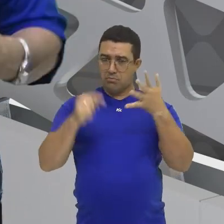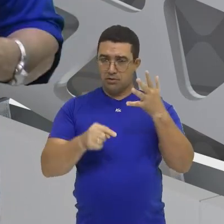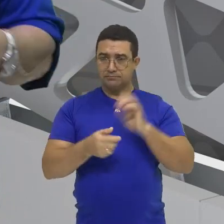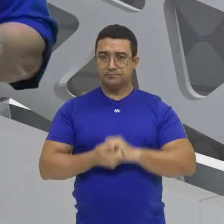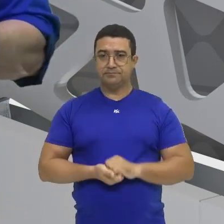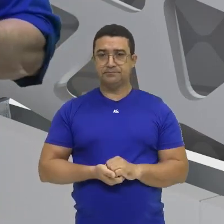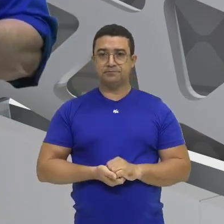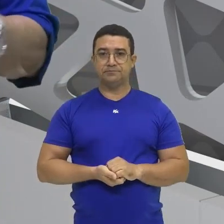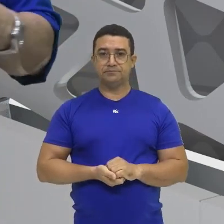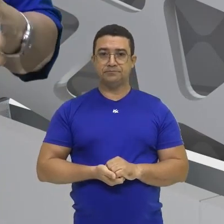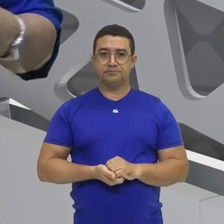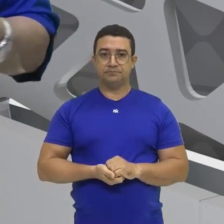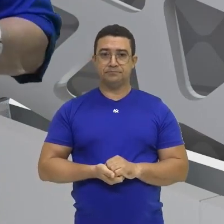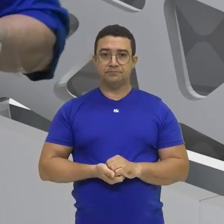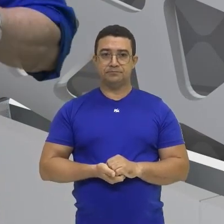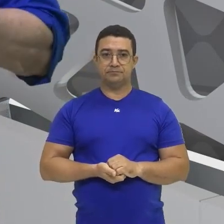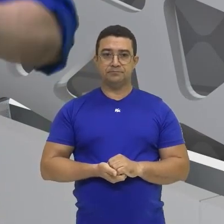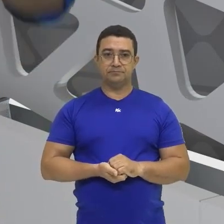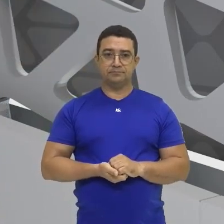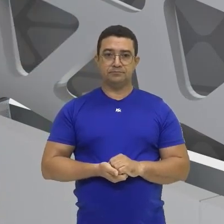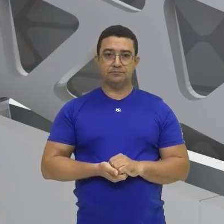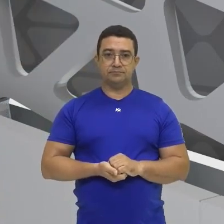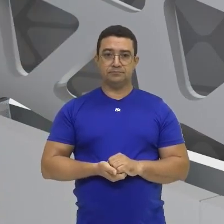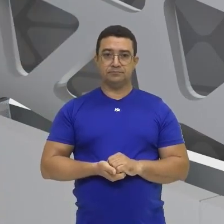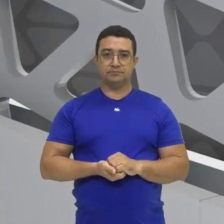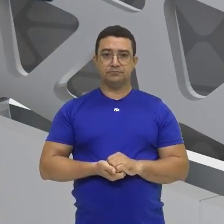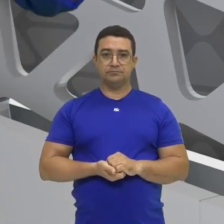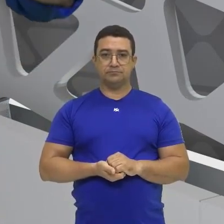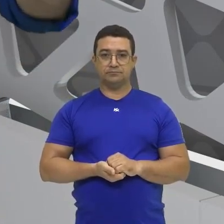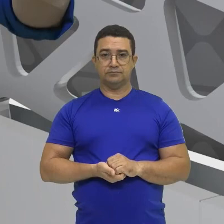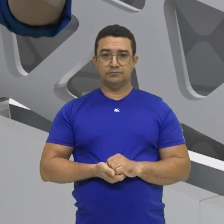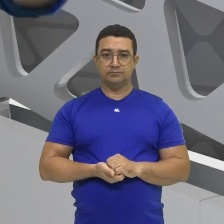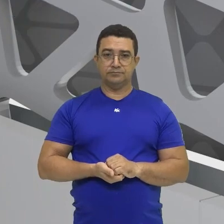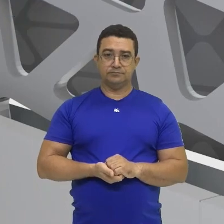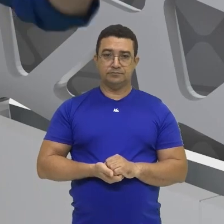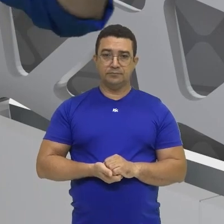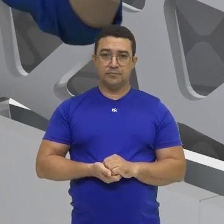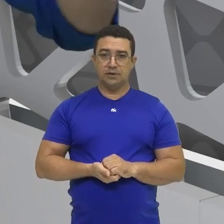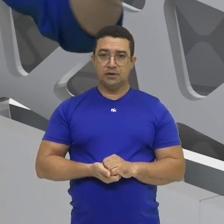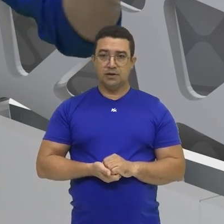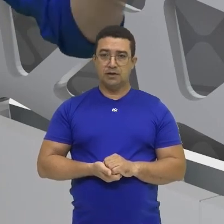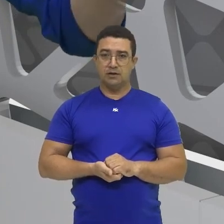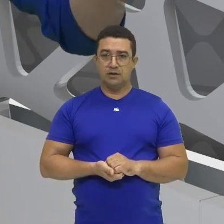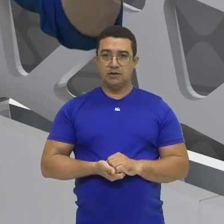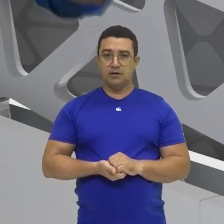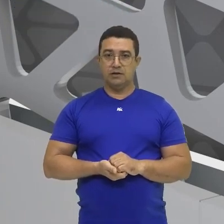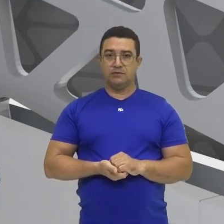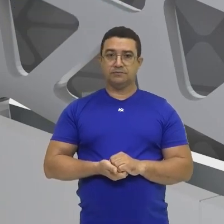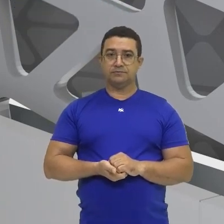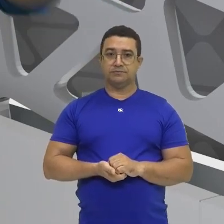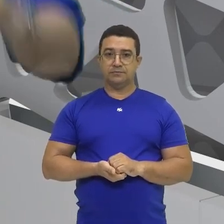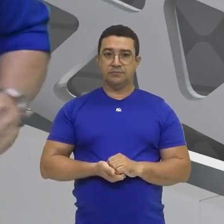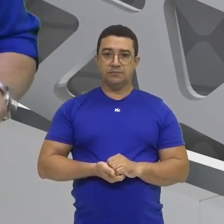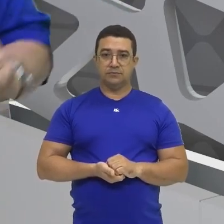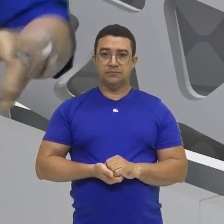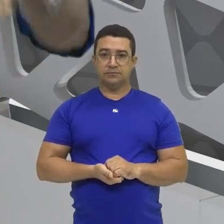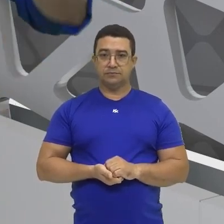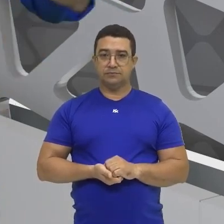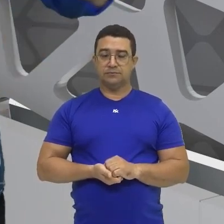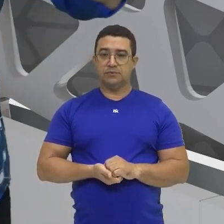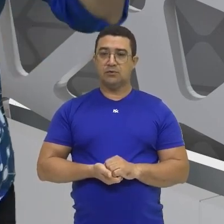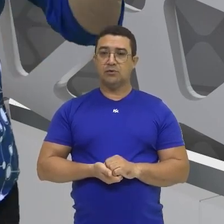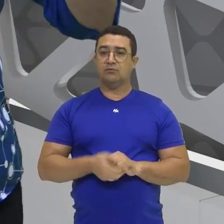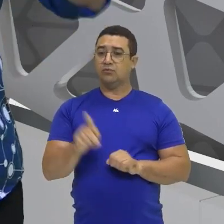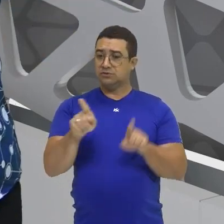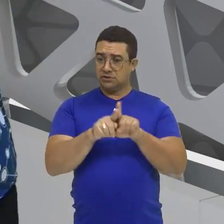Seguido, vamos lá. Olha aí, isso. Agora, aquele que não estava dando para você ver direito é esse aí, tá? Você